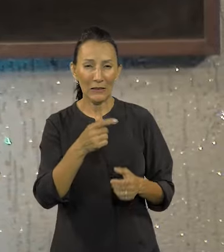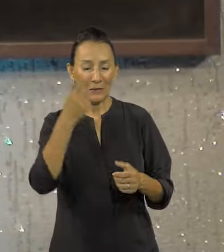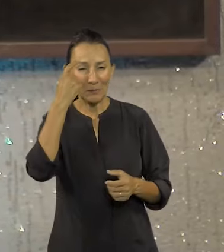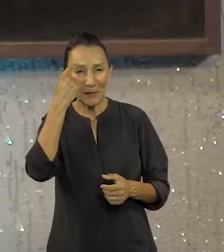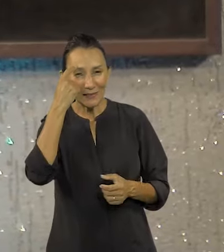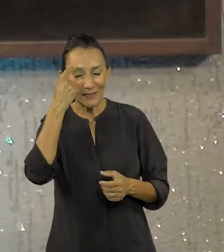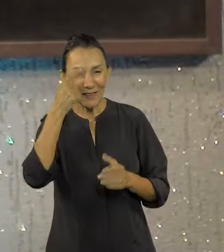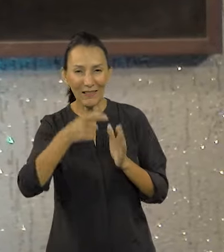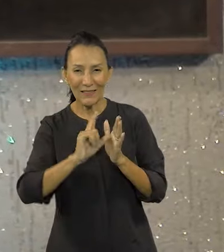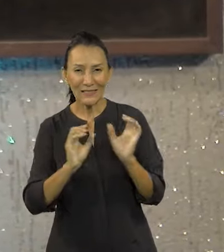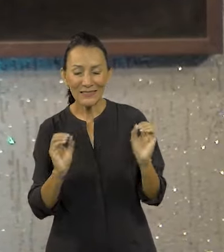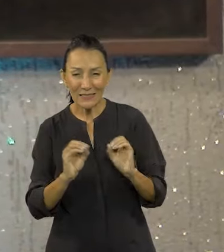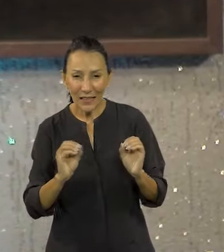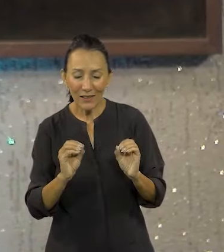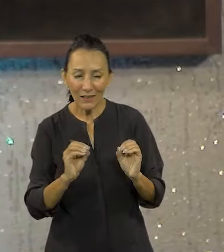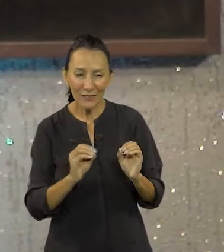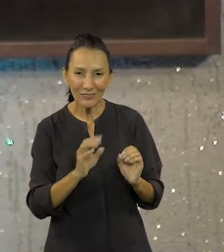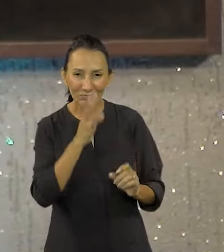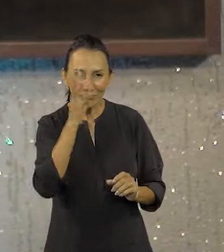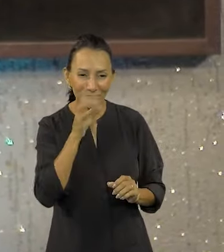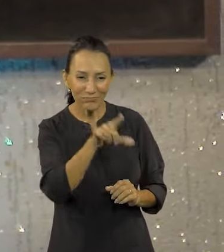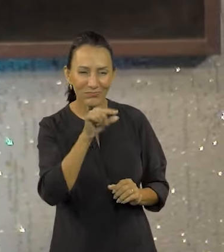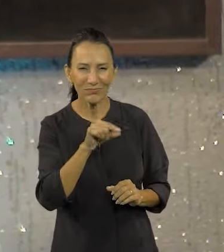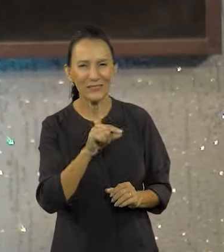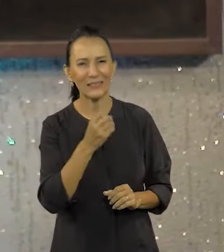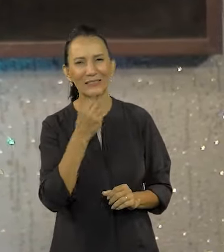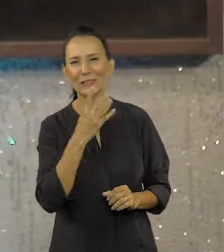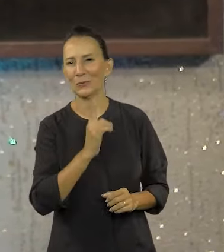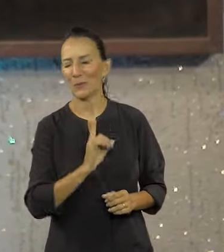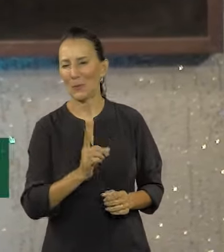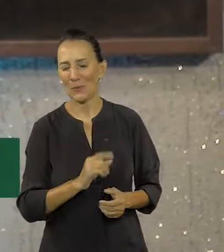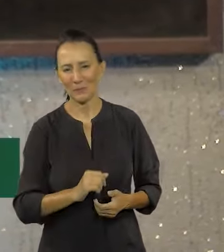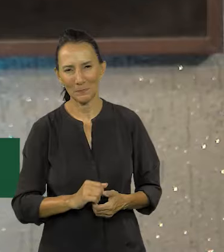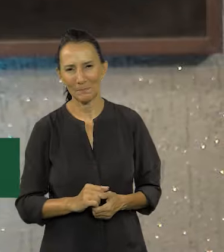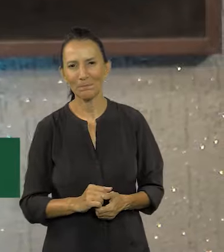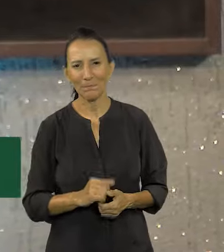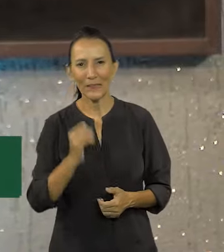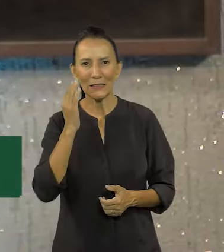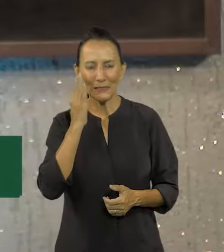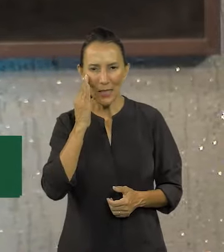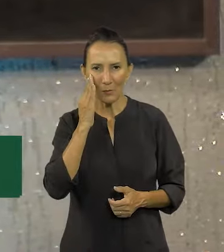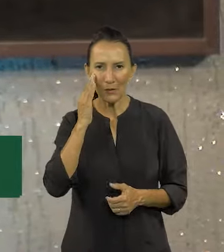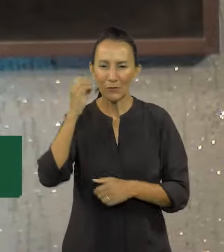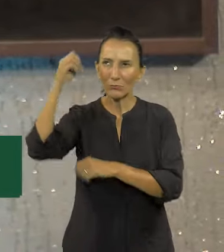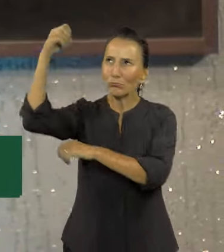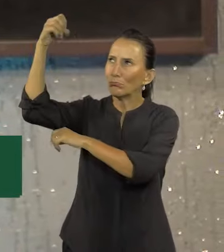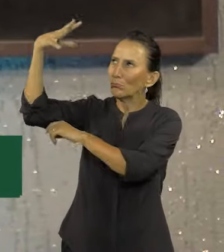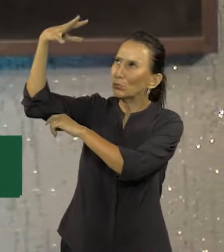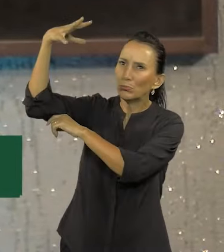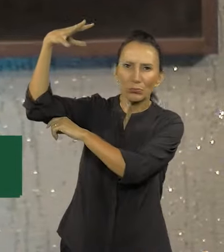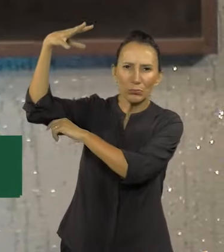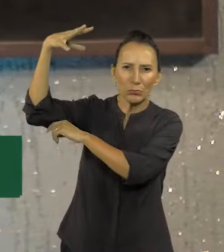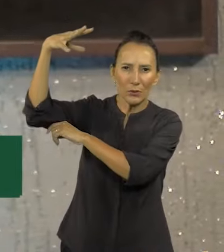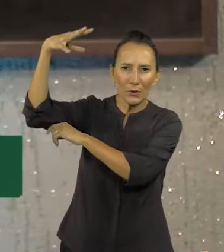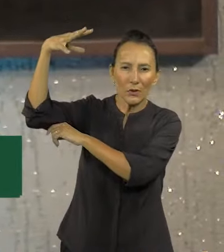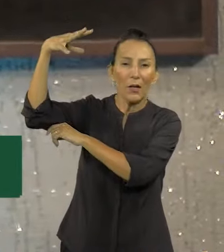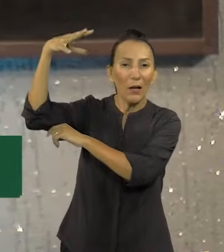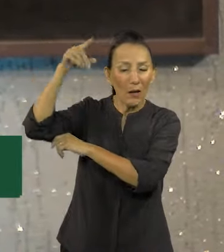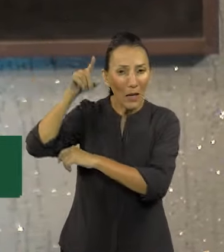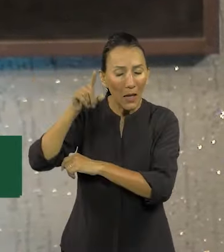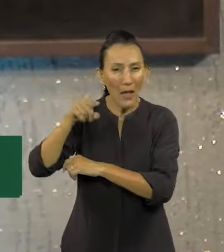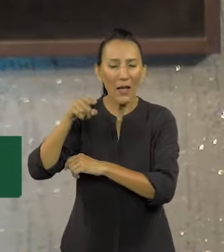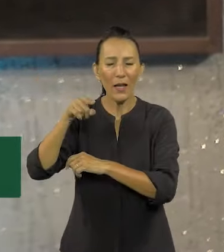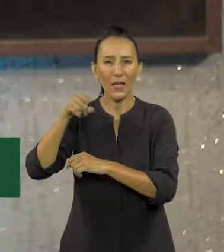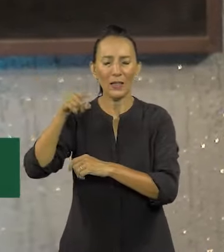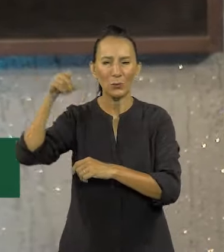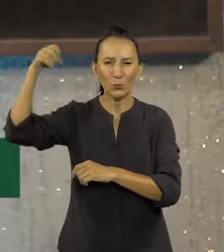peca quem é precipitado refletir sabe a palavra reflector aquela iluminação